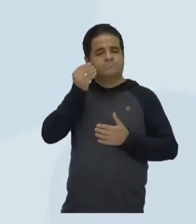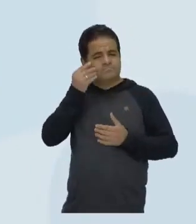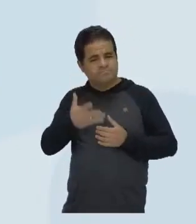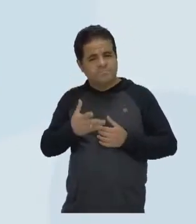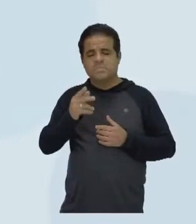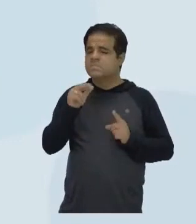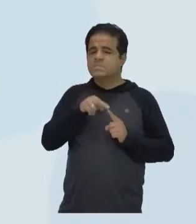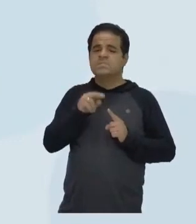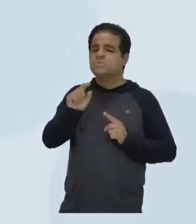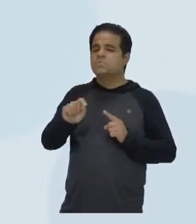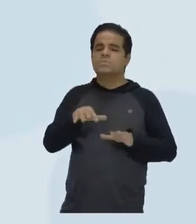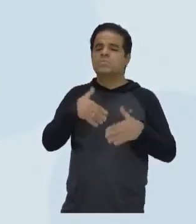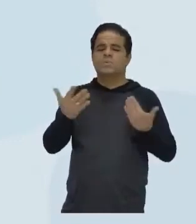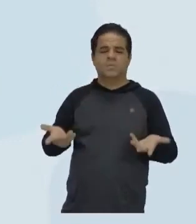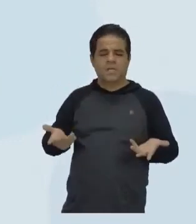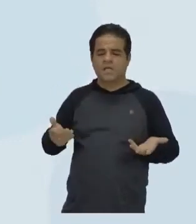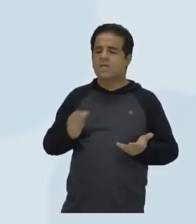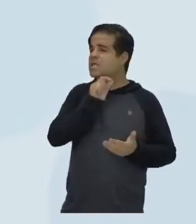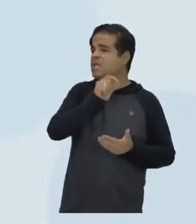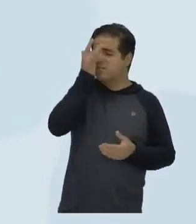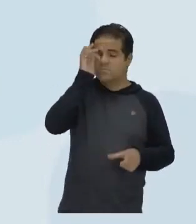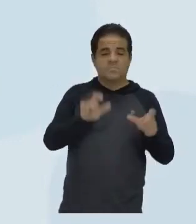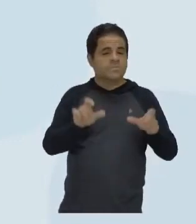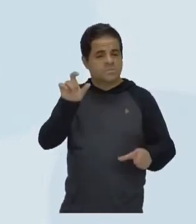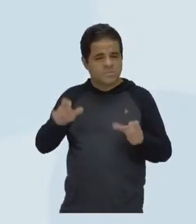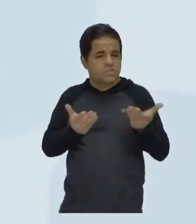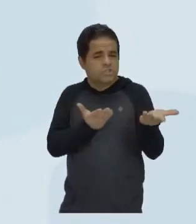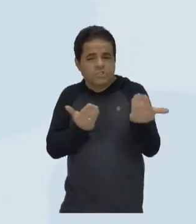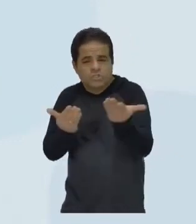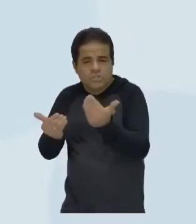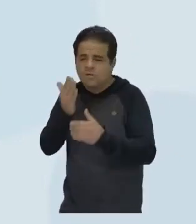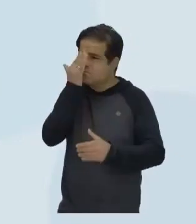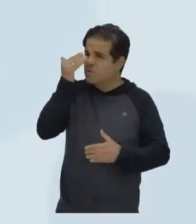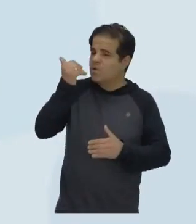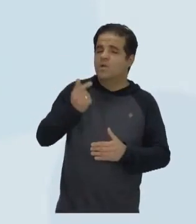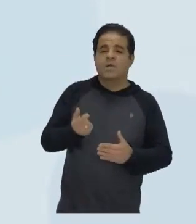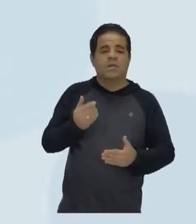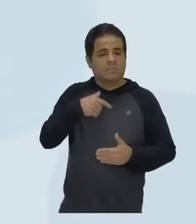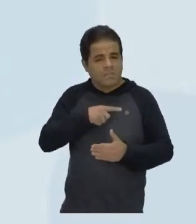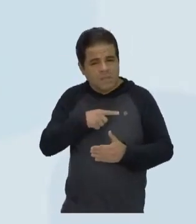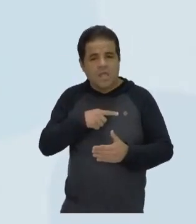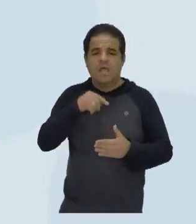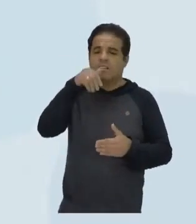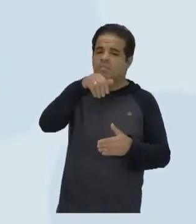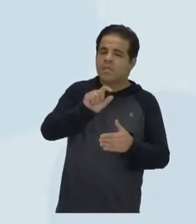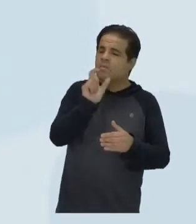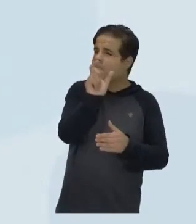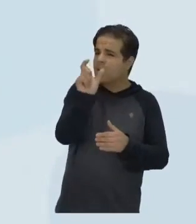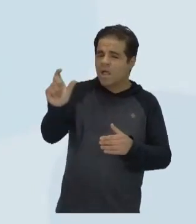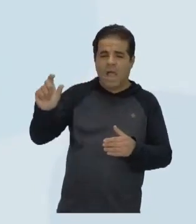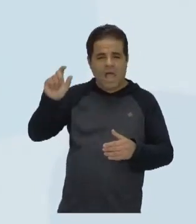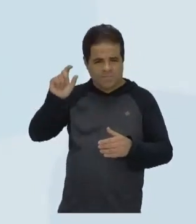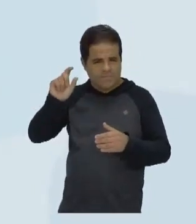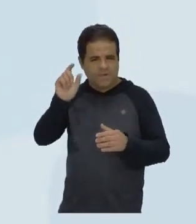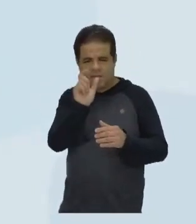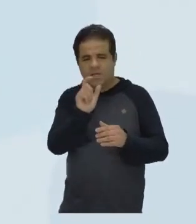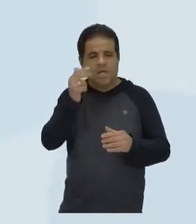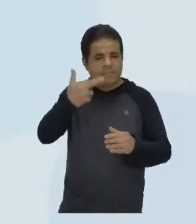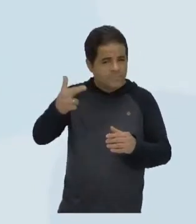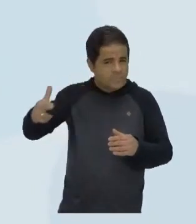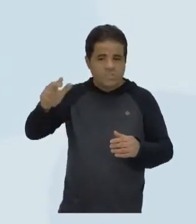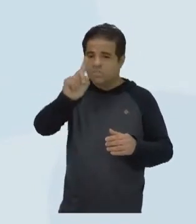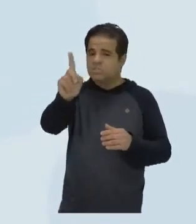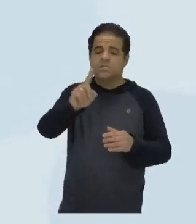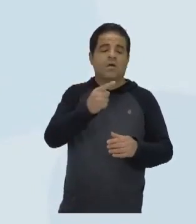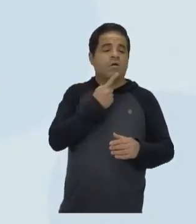eles se referem. Ou seja, quem são os jovens bem-sucedidos, vivem, têm, neles, consumem. Em vez de repetir uma palavra, ele